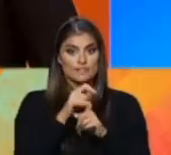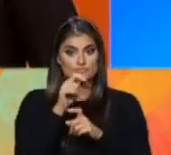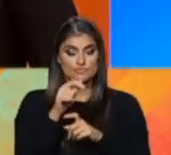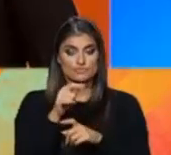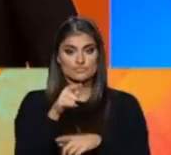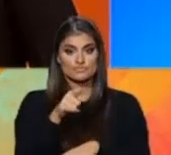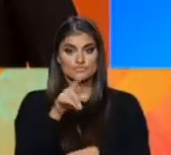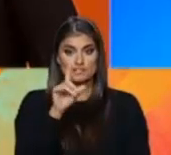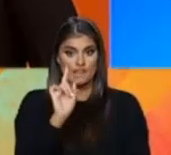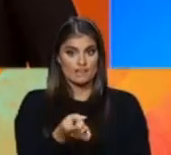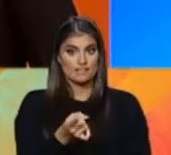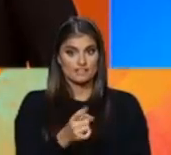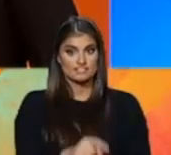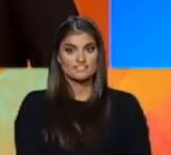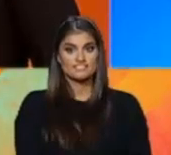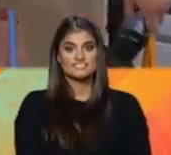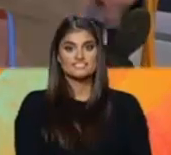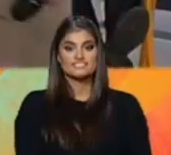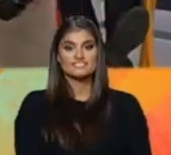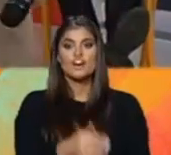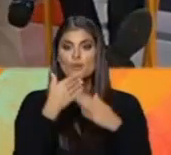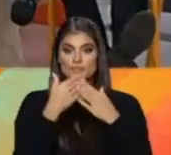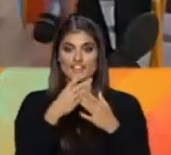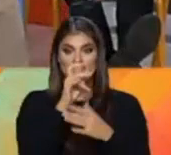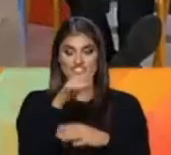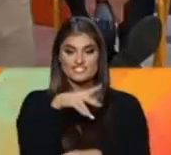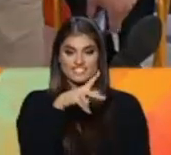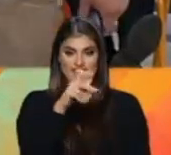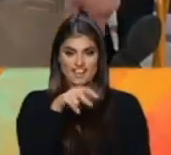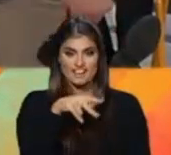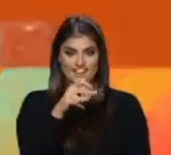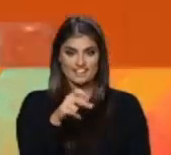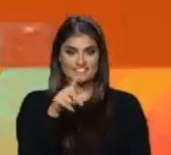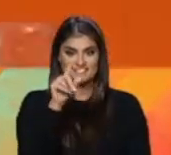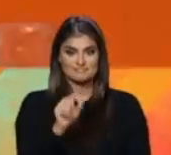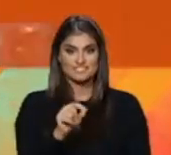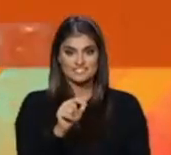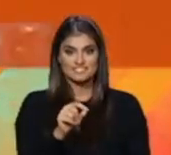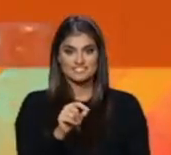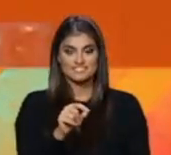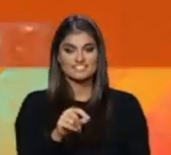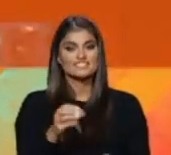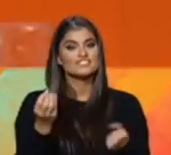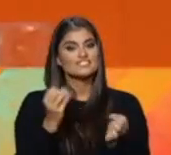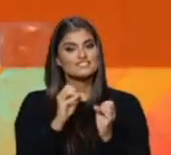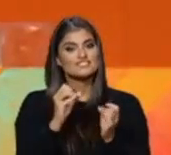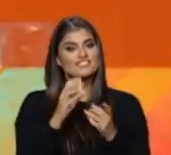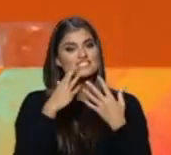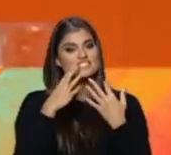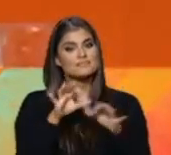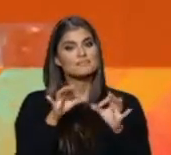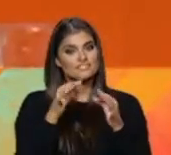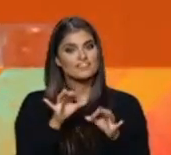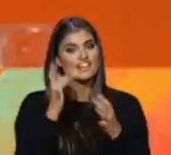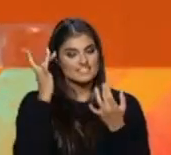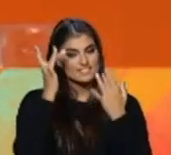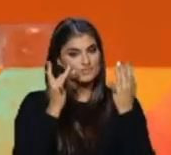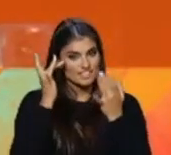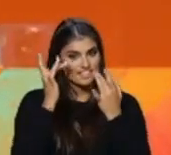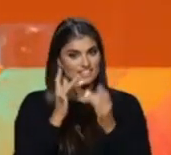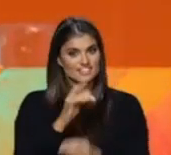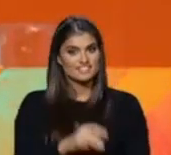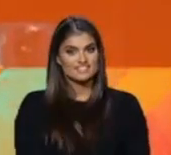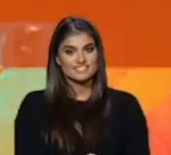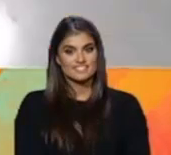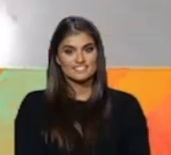era, Cristiano? Sim. Obrigado, Cristiano. Não, sem fazer desenhos. Sem fazer desenhos, simplificar aqui a teoria deles.